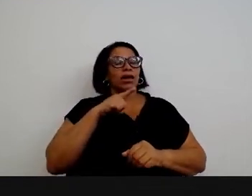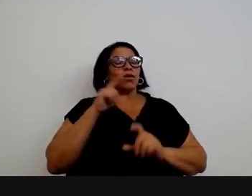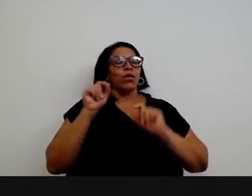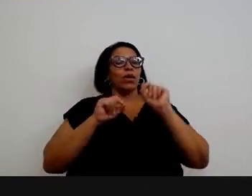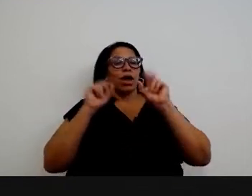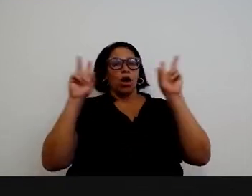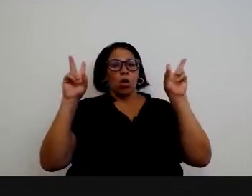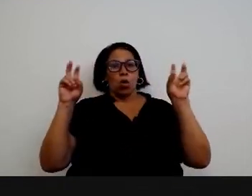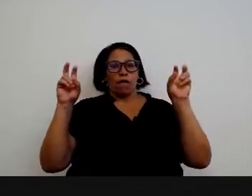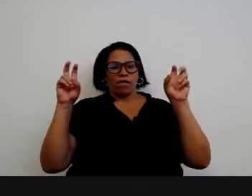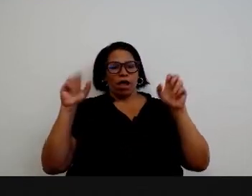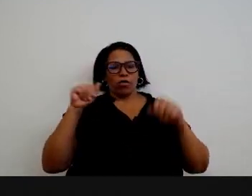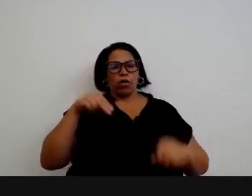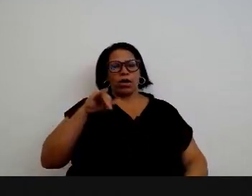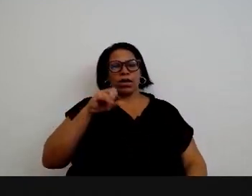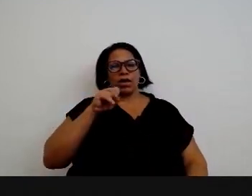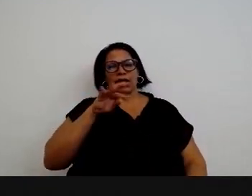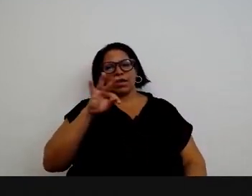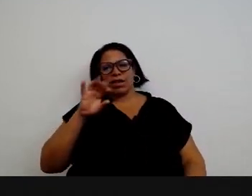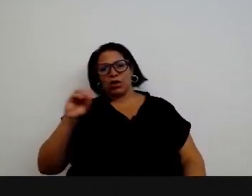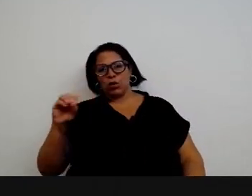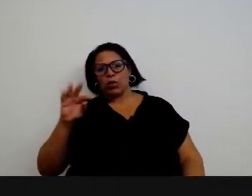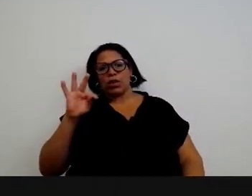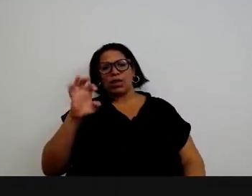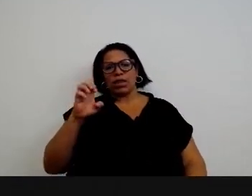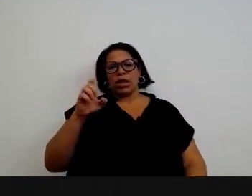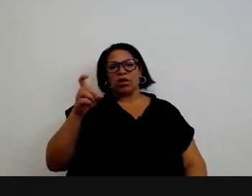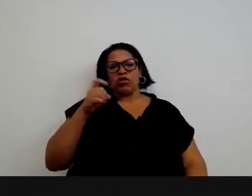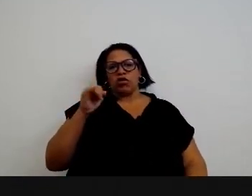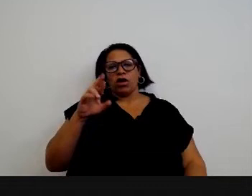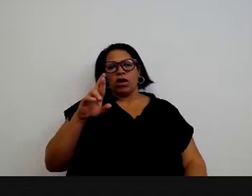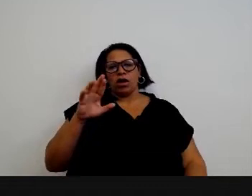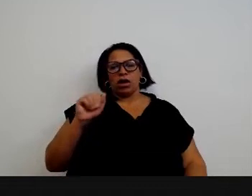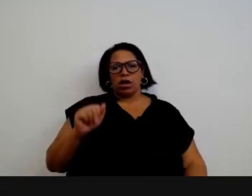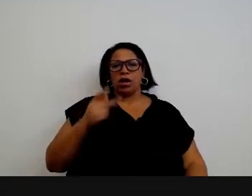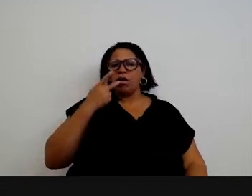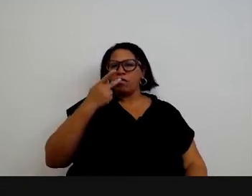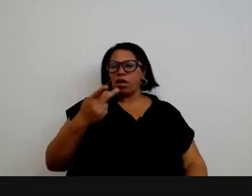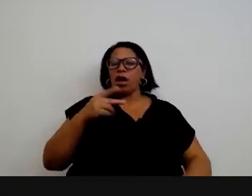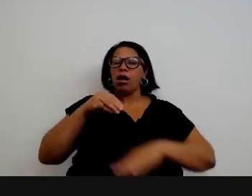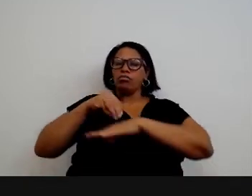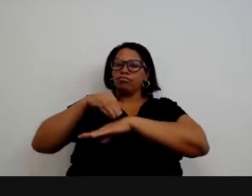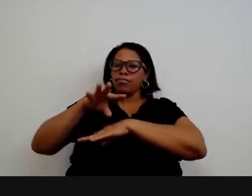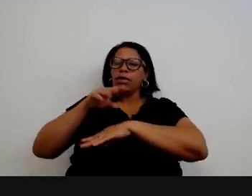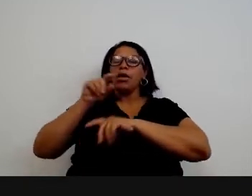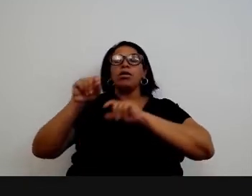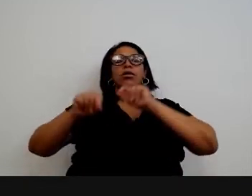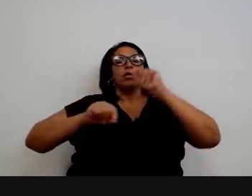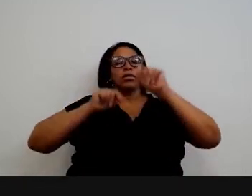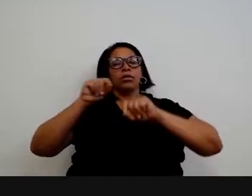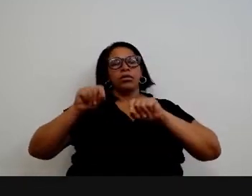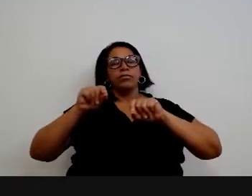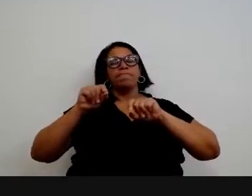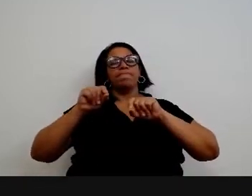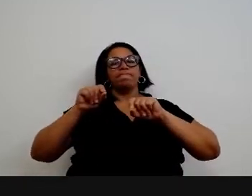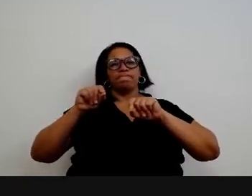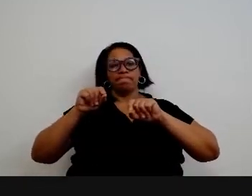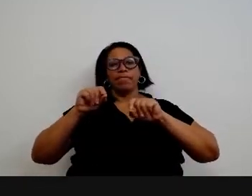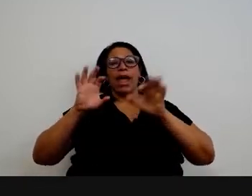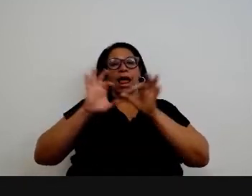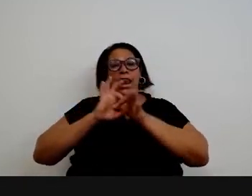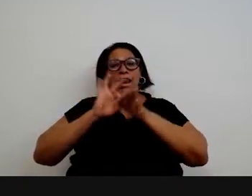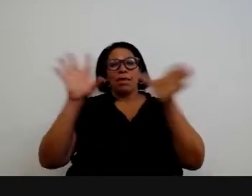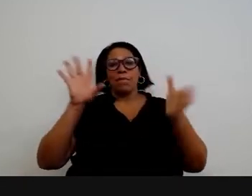do Anísio Teixeira que eu gosto muito e que eu gostaria de trazer, ele diz assim: